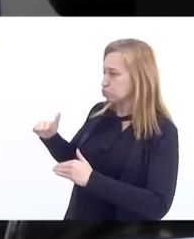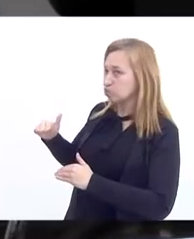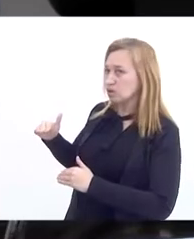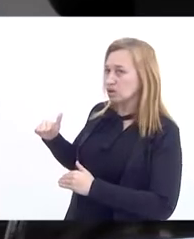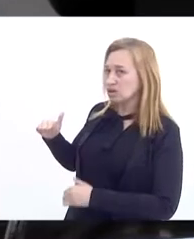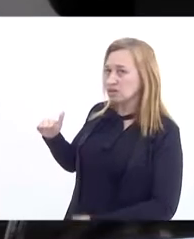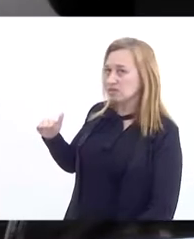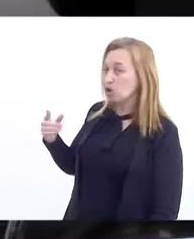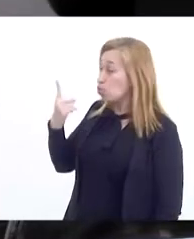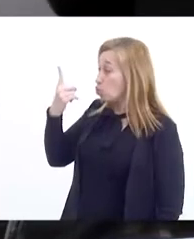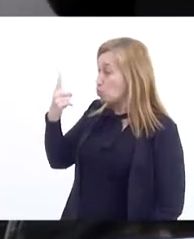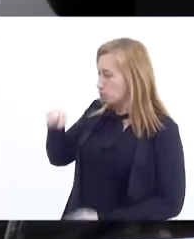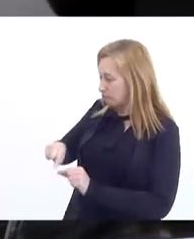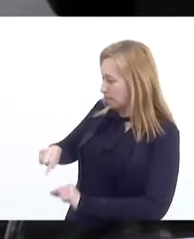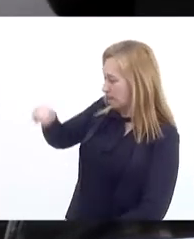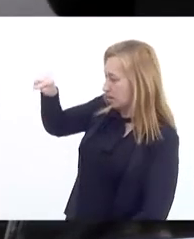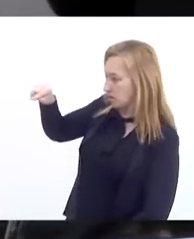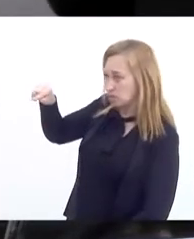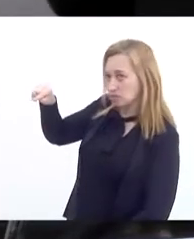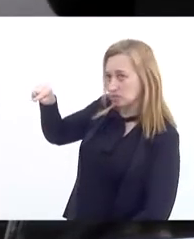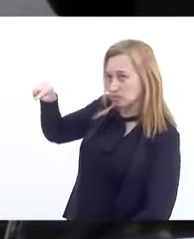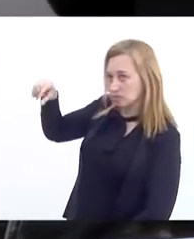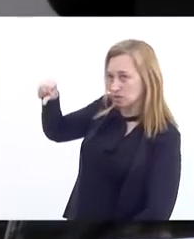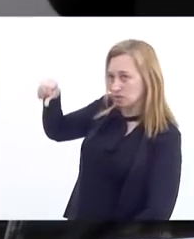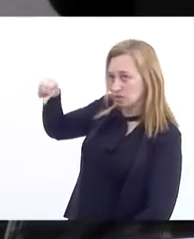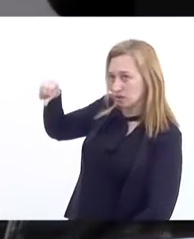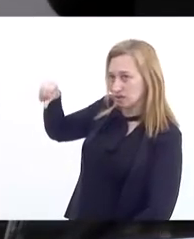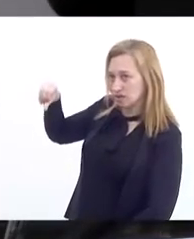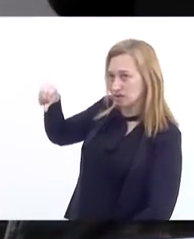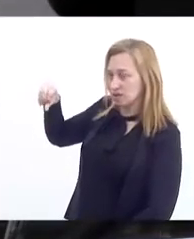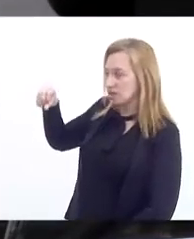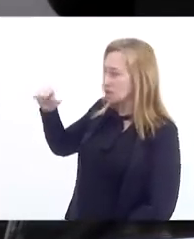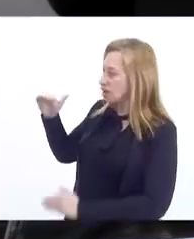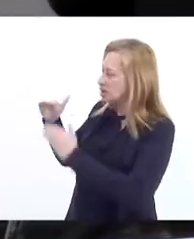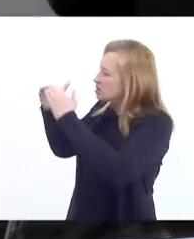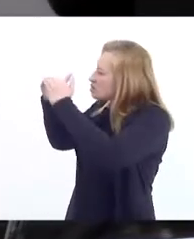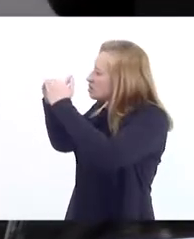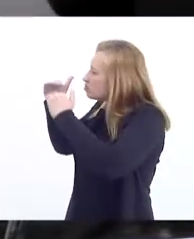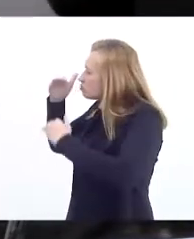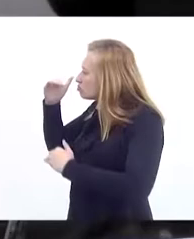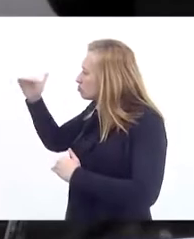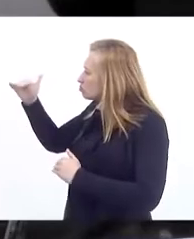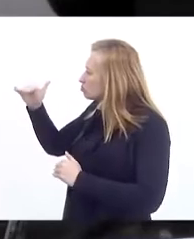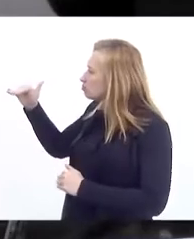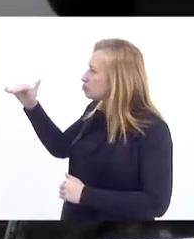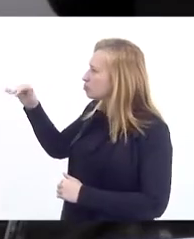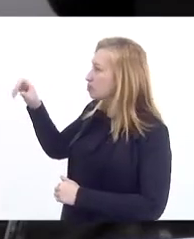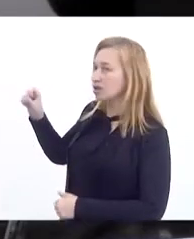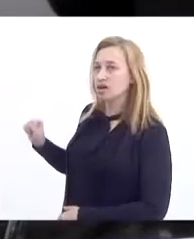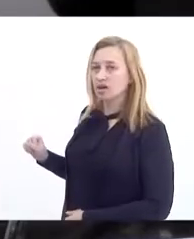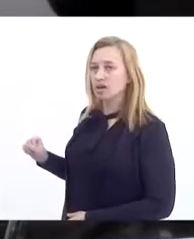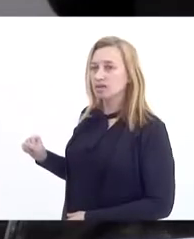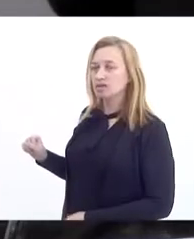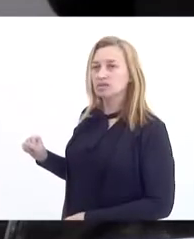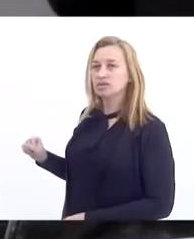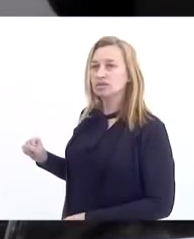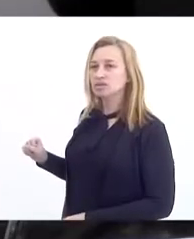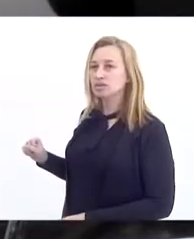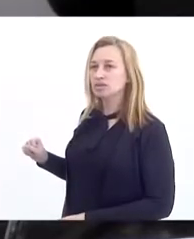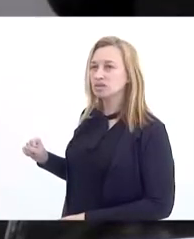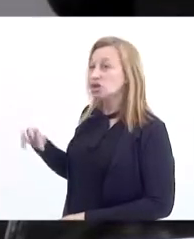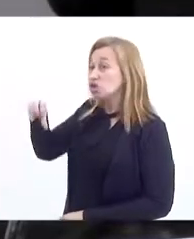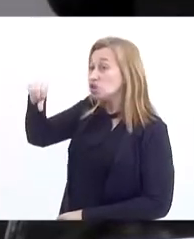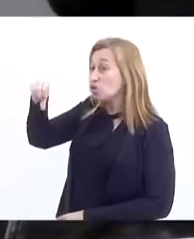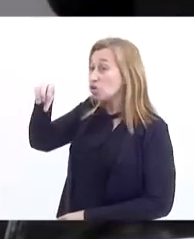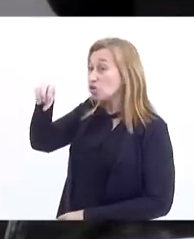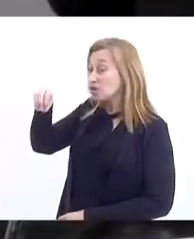1 metro, está 0,90 m. Então, essa faixa de 1 metro, 1,70 m, pega